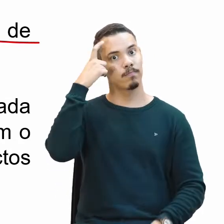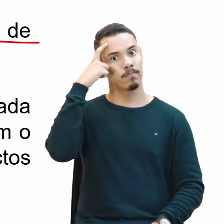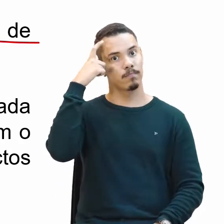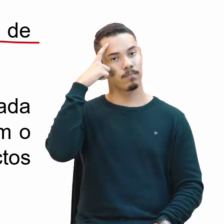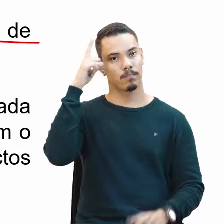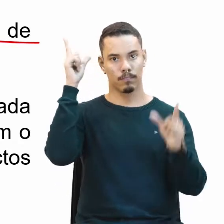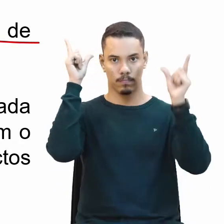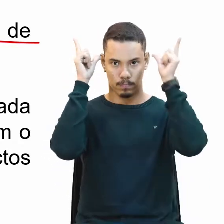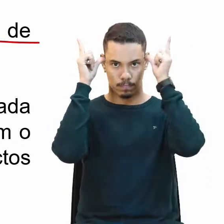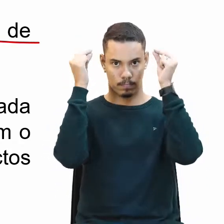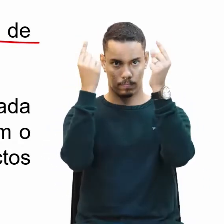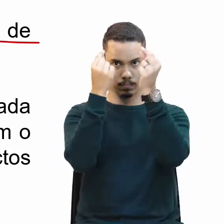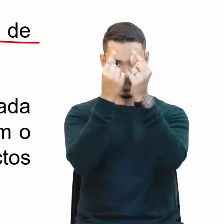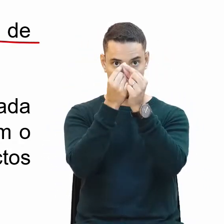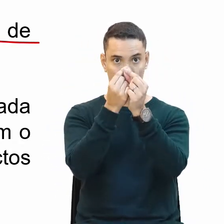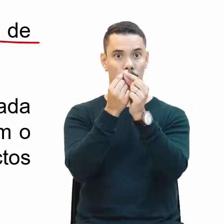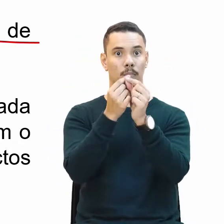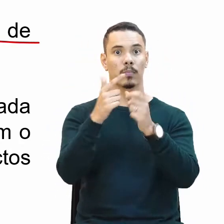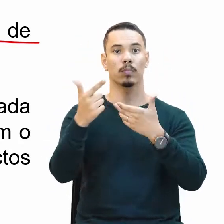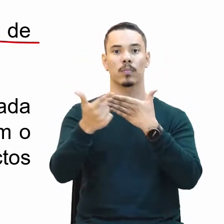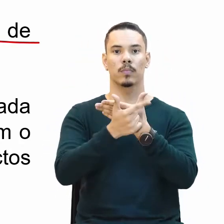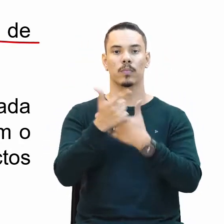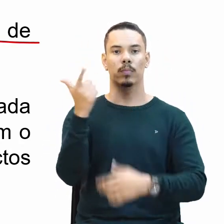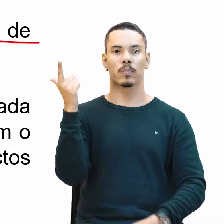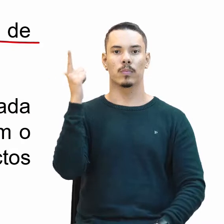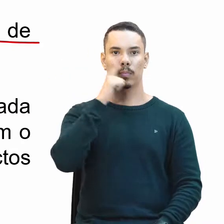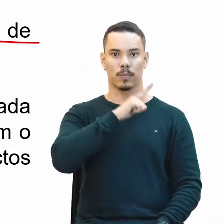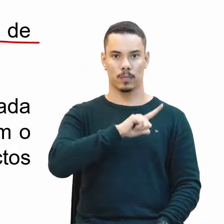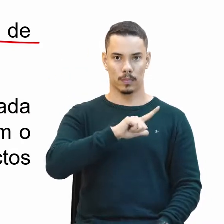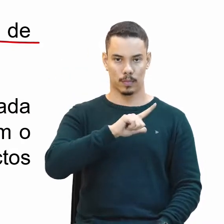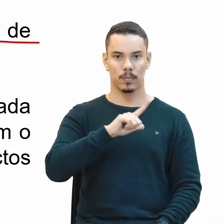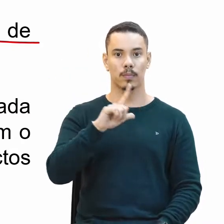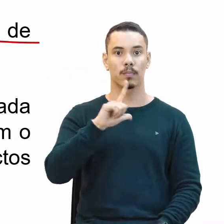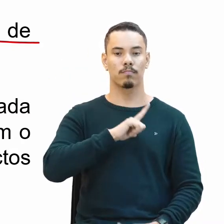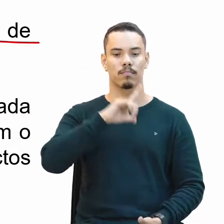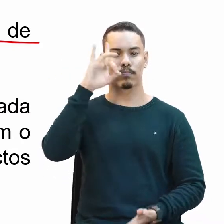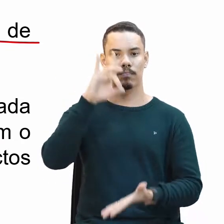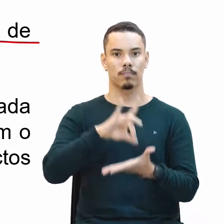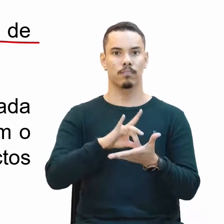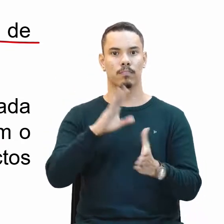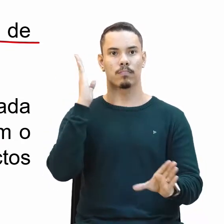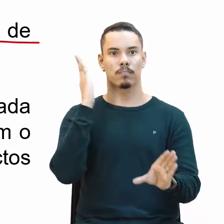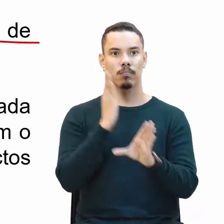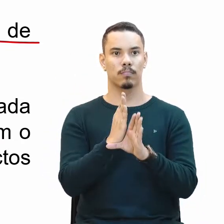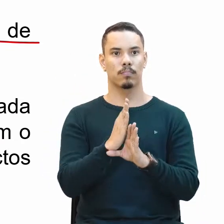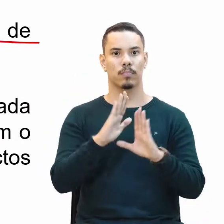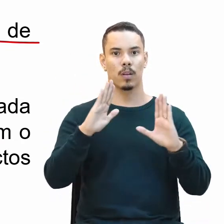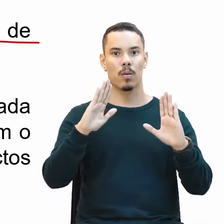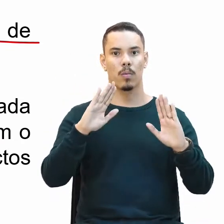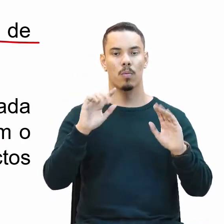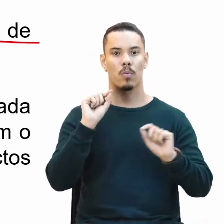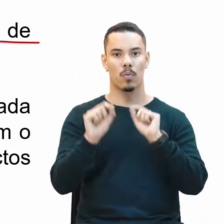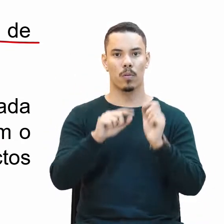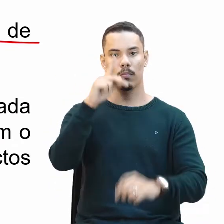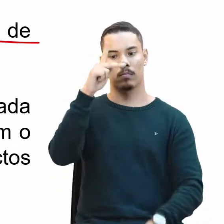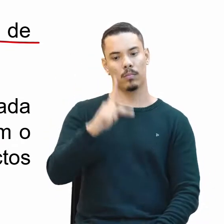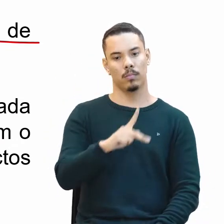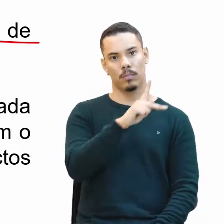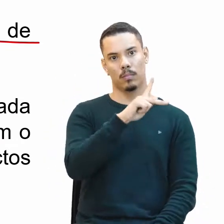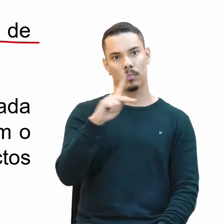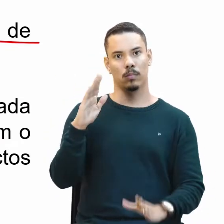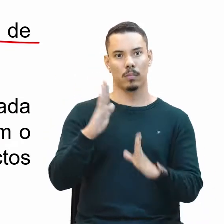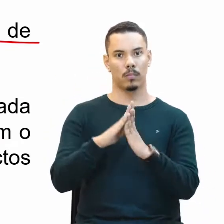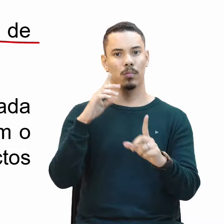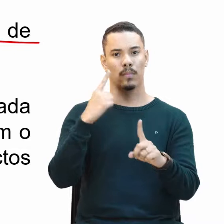grego. A tarefa de construir essa doutrina foi realizada pelos padres da igreja e outros